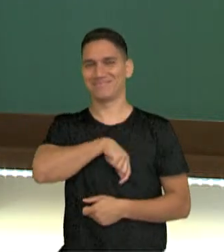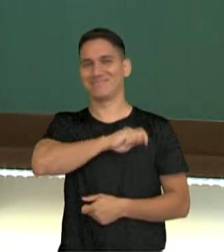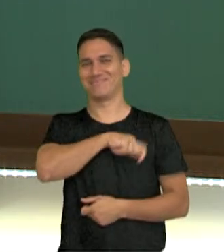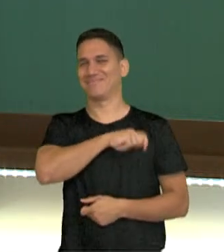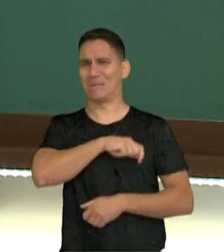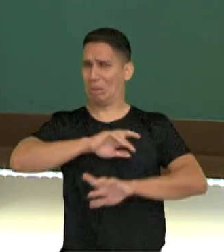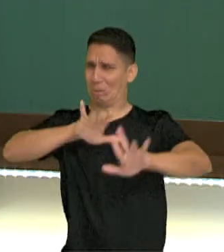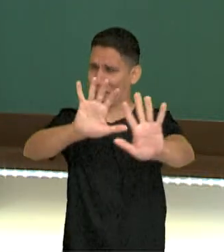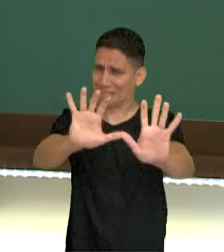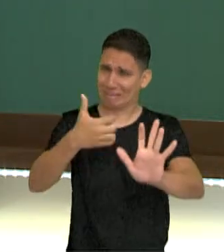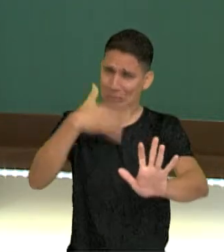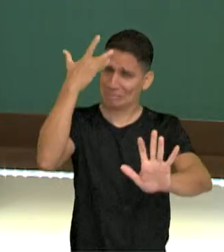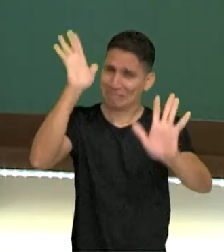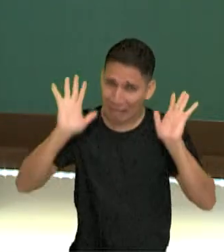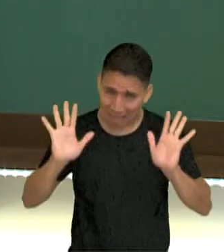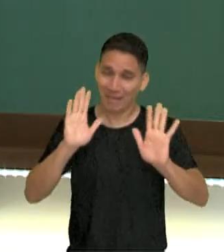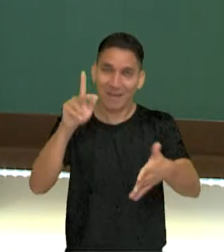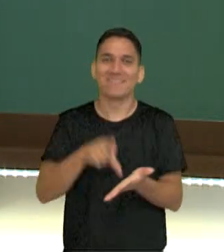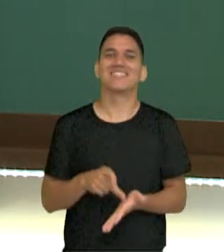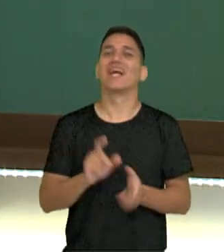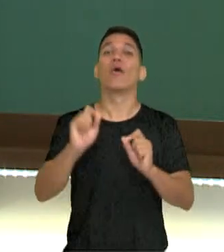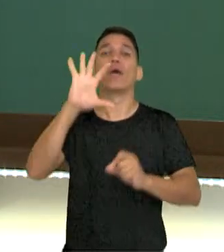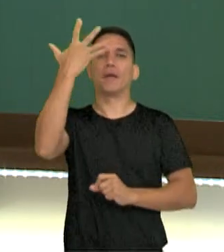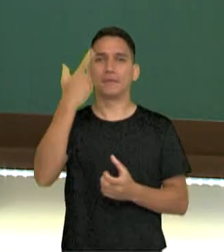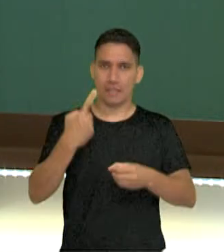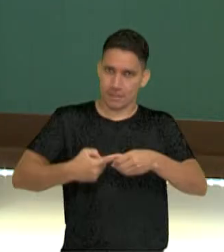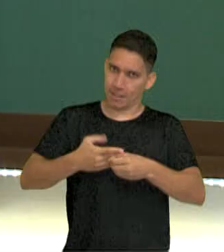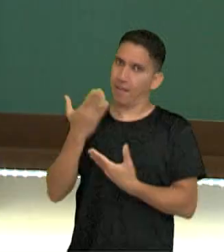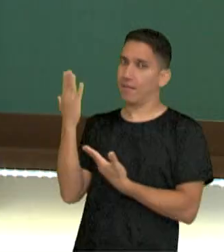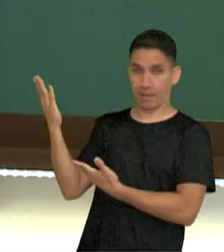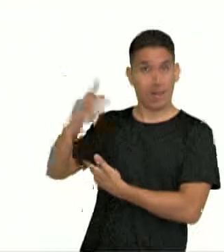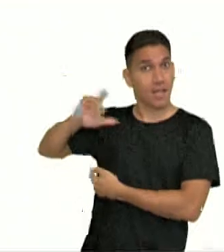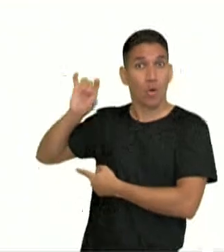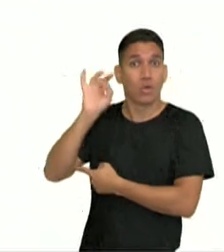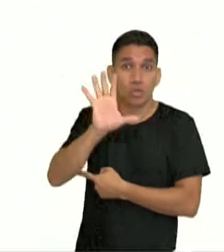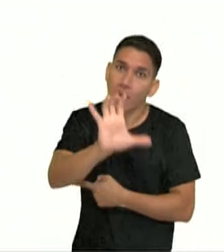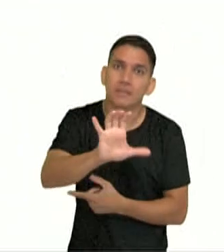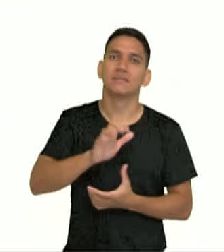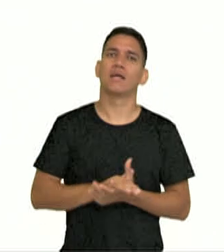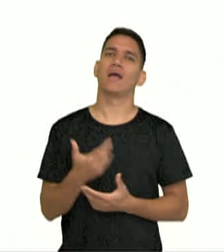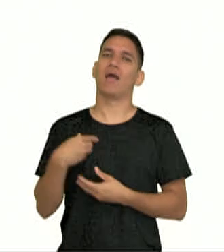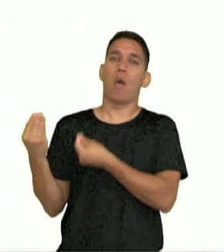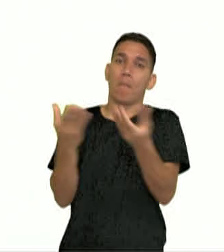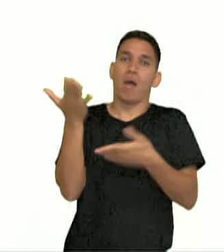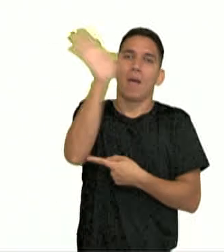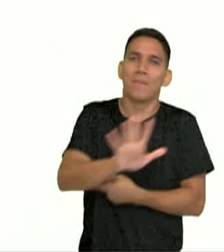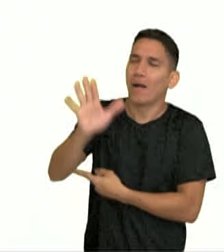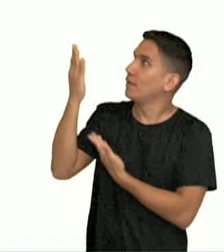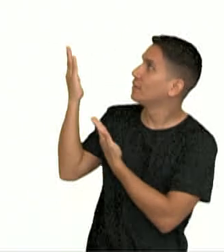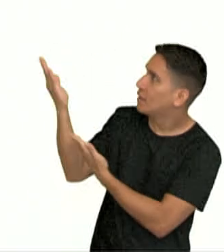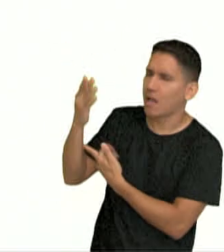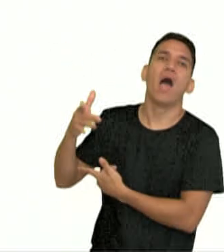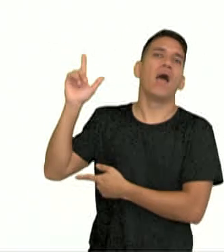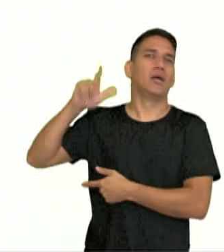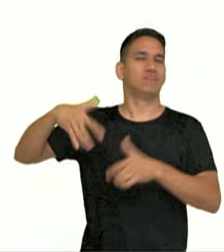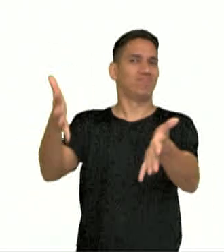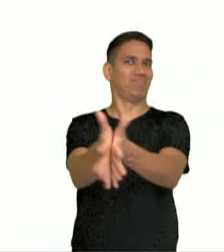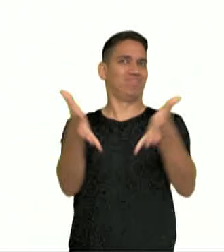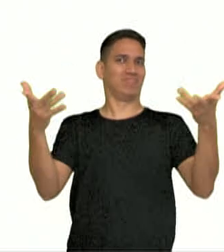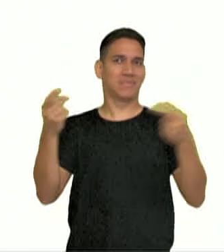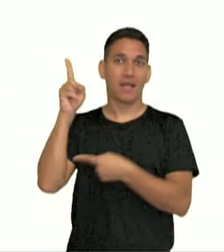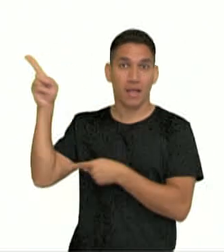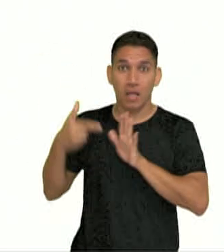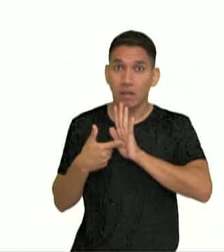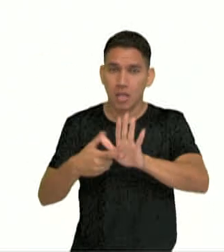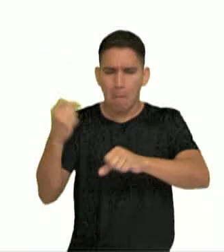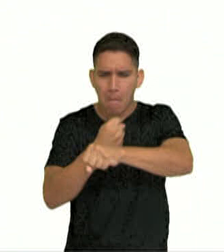não sei. Mas na verdade, Jericó também não era somente isso. Aqui eu trouxe uma imagem porque ela é fenomenal, os caras construírem